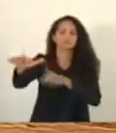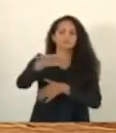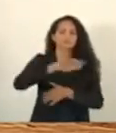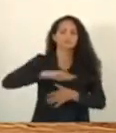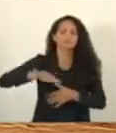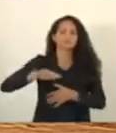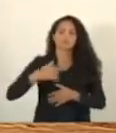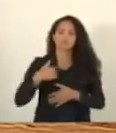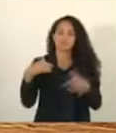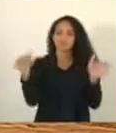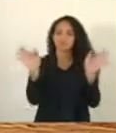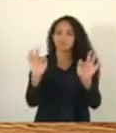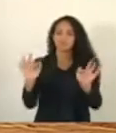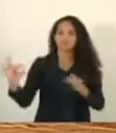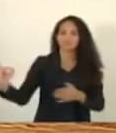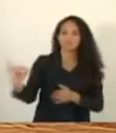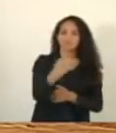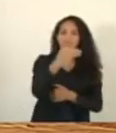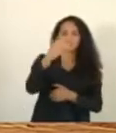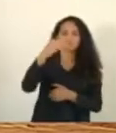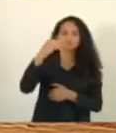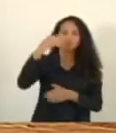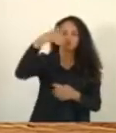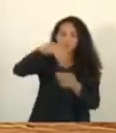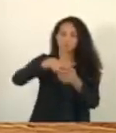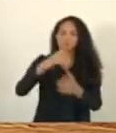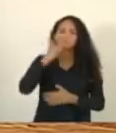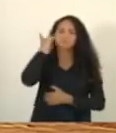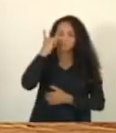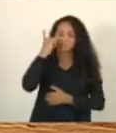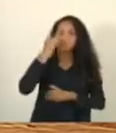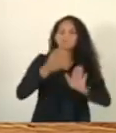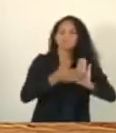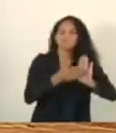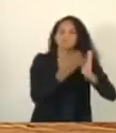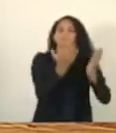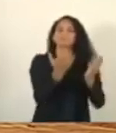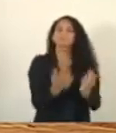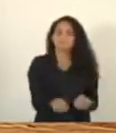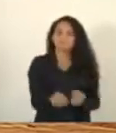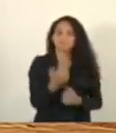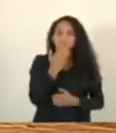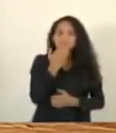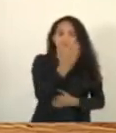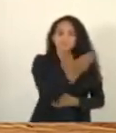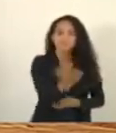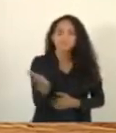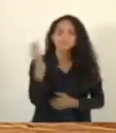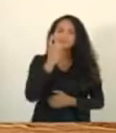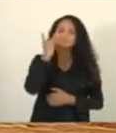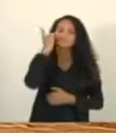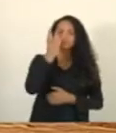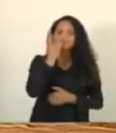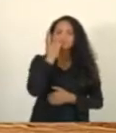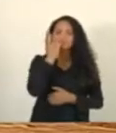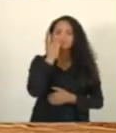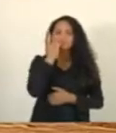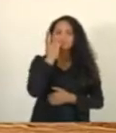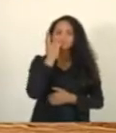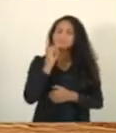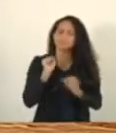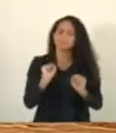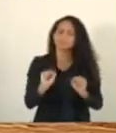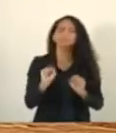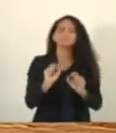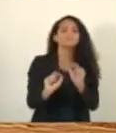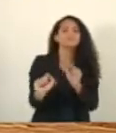todos votaram a favor da nossa indicação e solicito a vocês, deputados, as vossas excelências, para que possam fazer